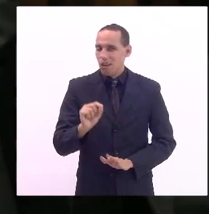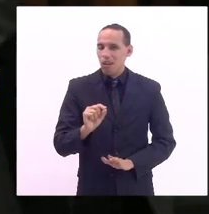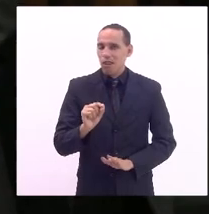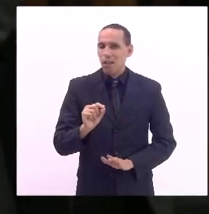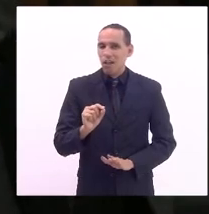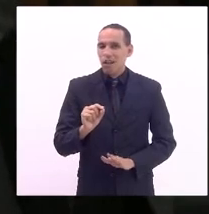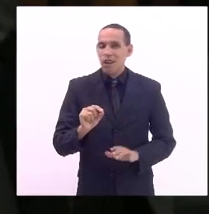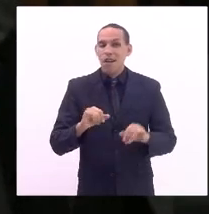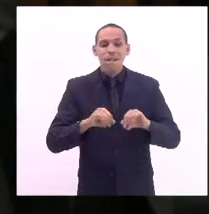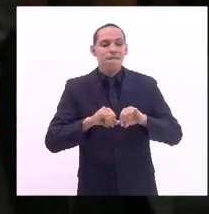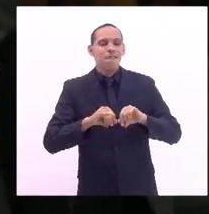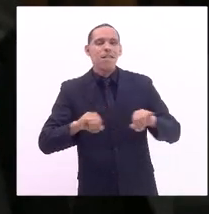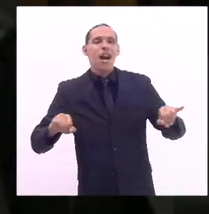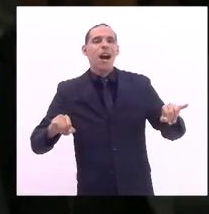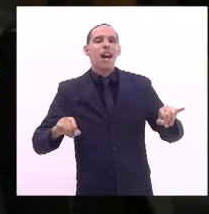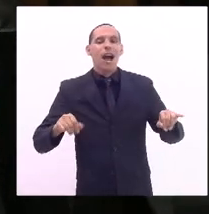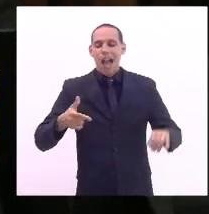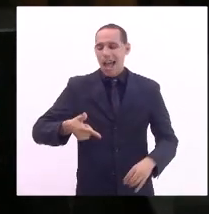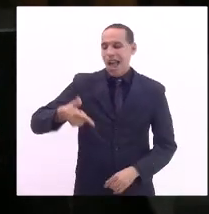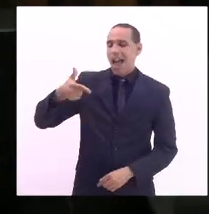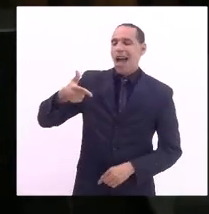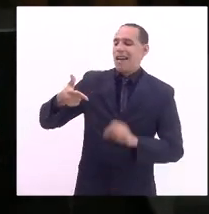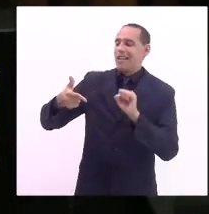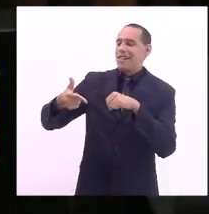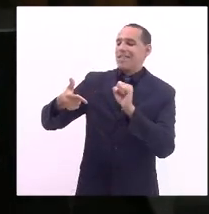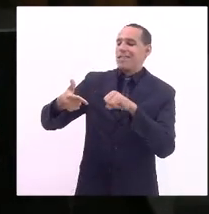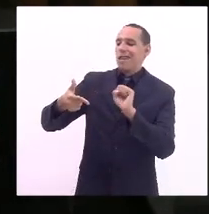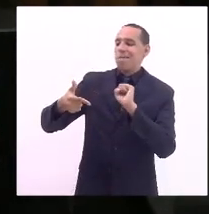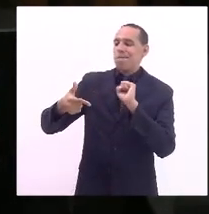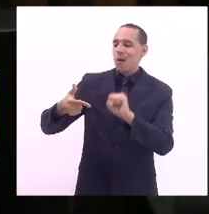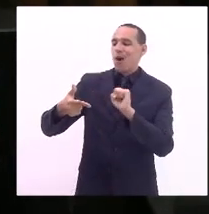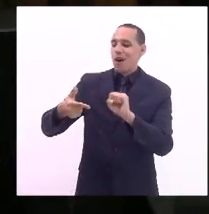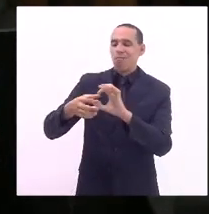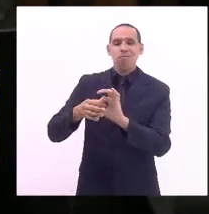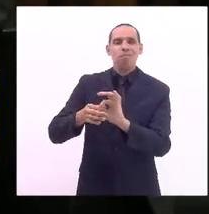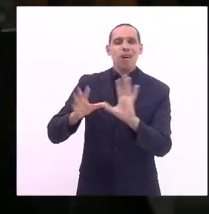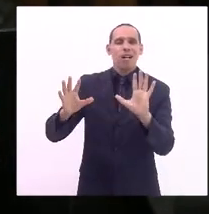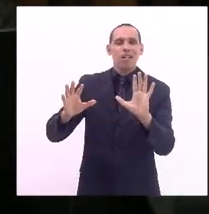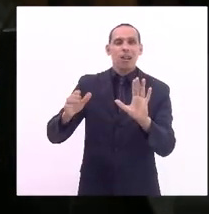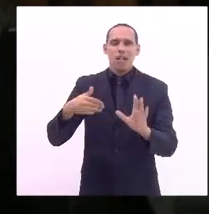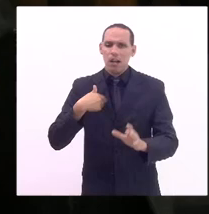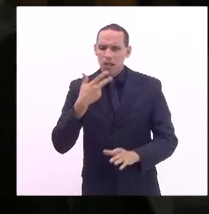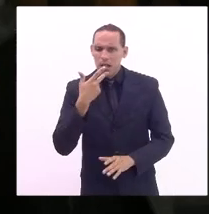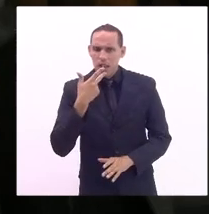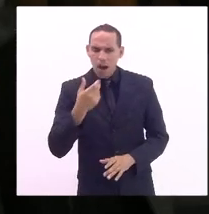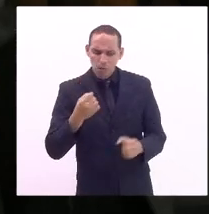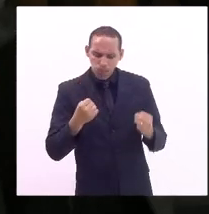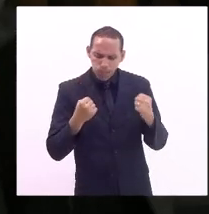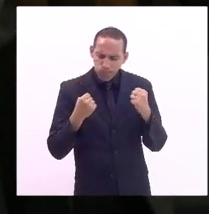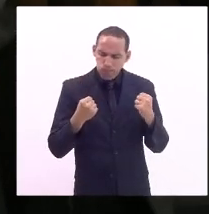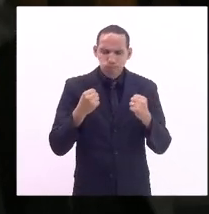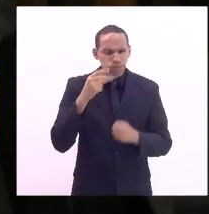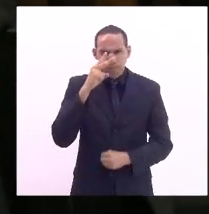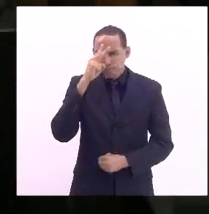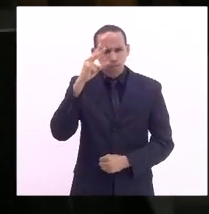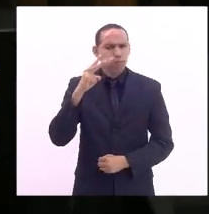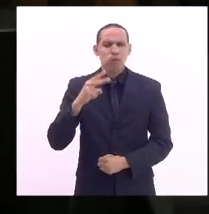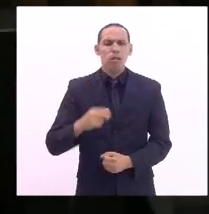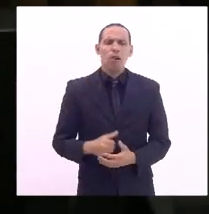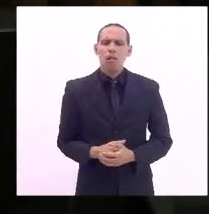dizer sim às armas. E eu estou dizendo com toda força e com todo